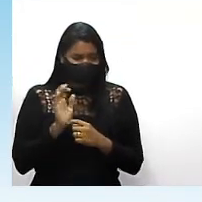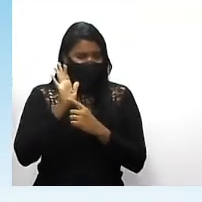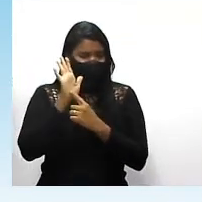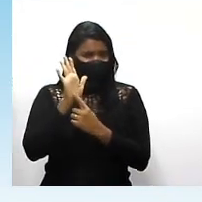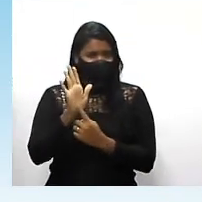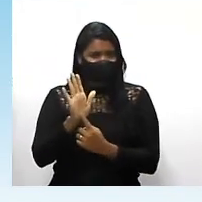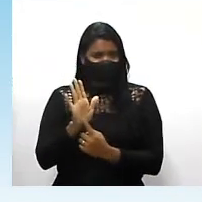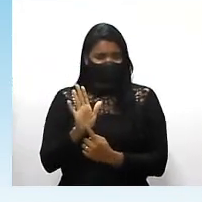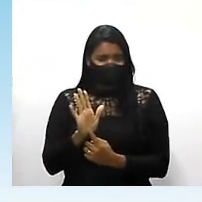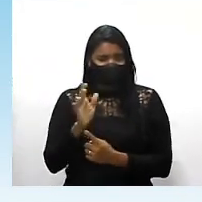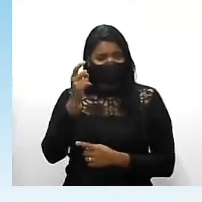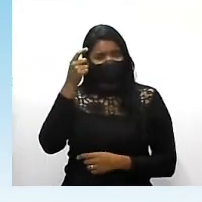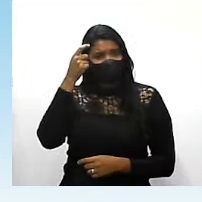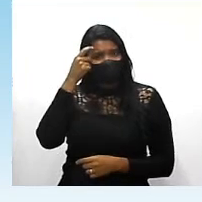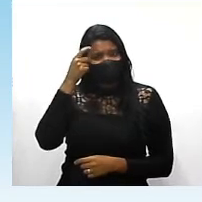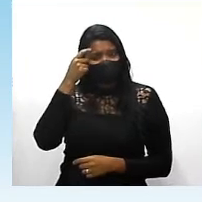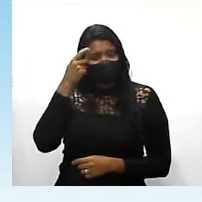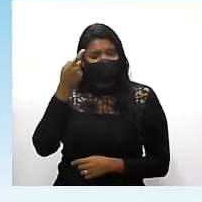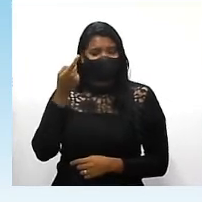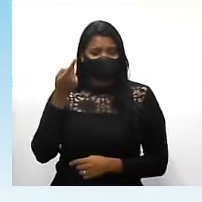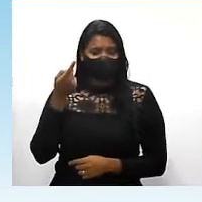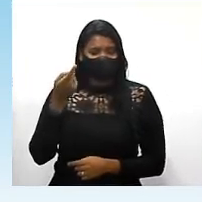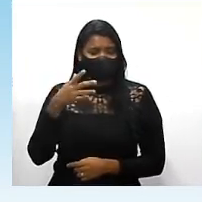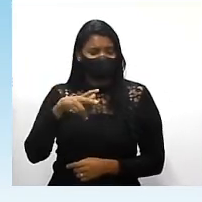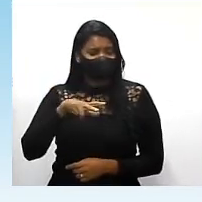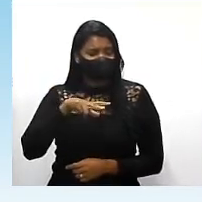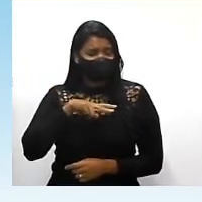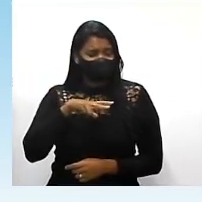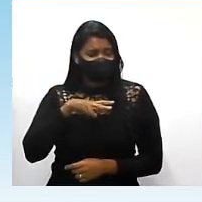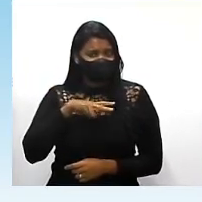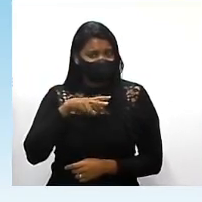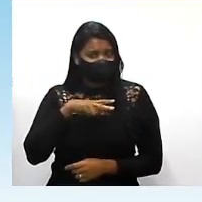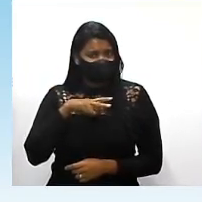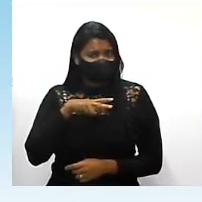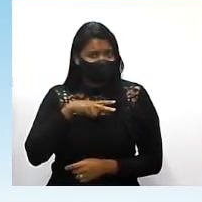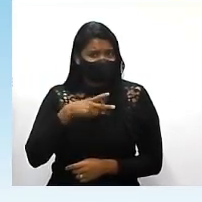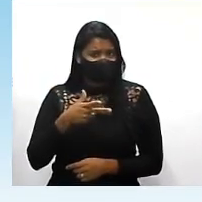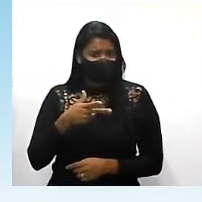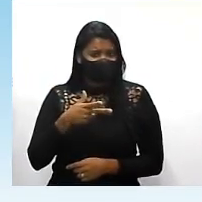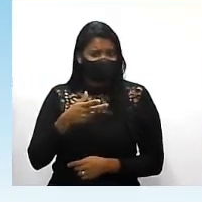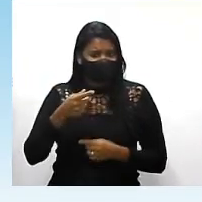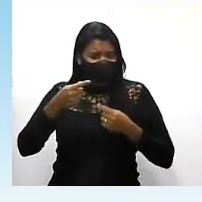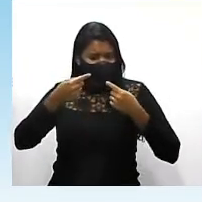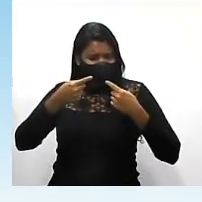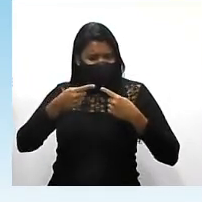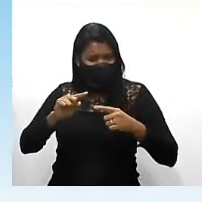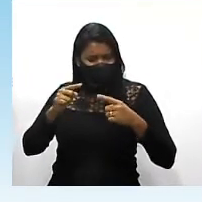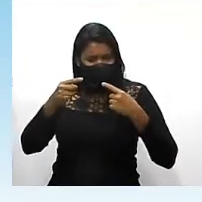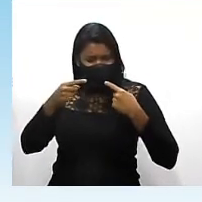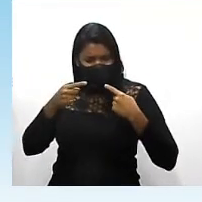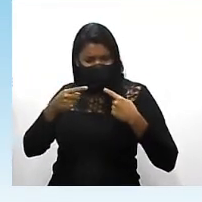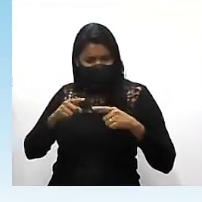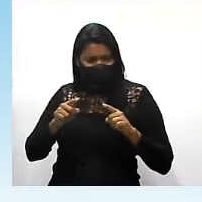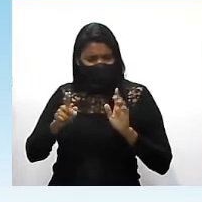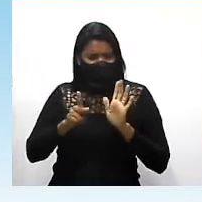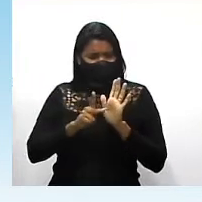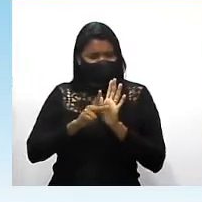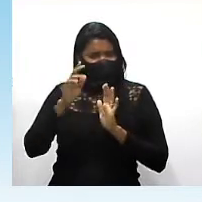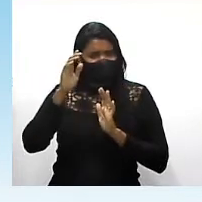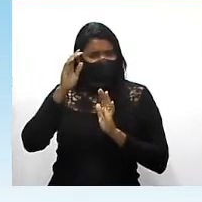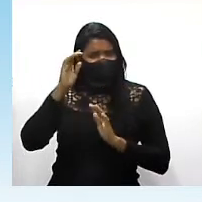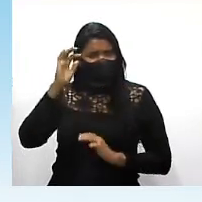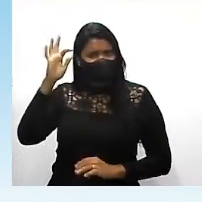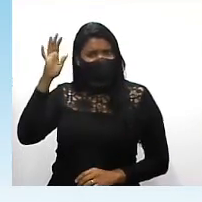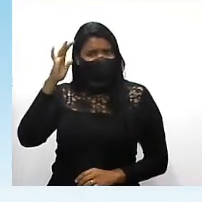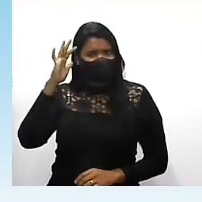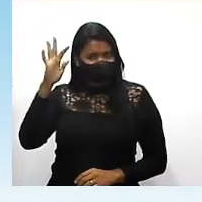demonstrar um pensamento que seja particular, mas ficar dentro dos questionamentos da própria filosofia